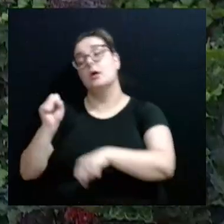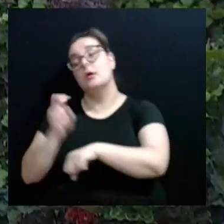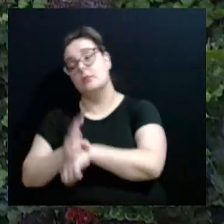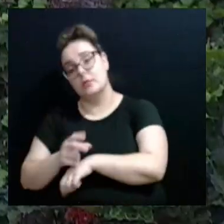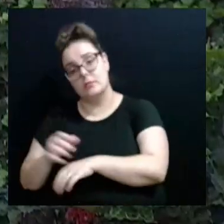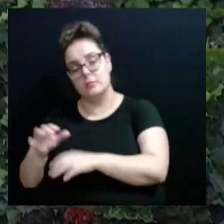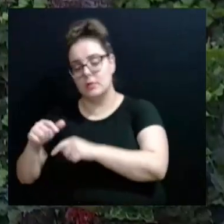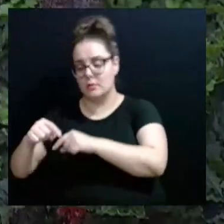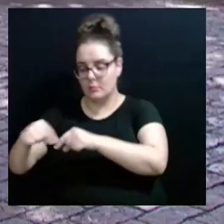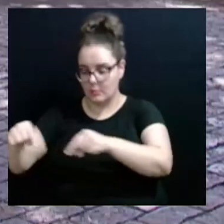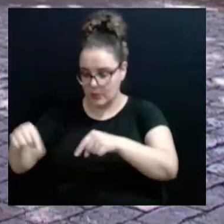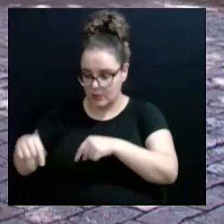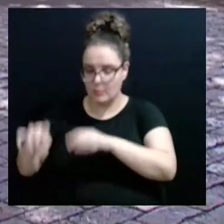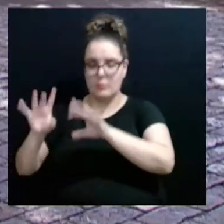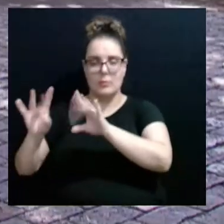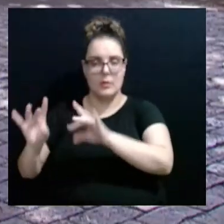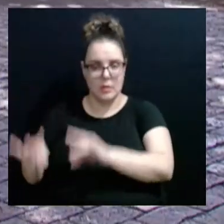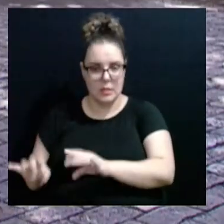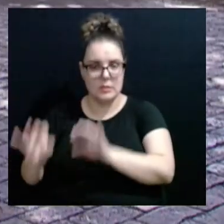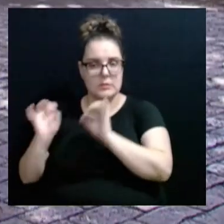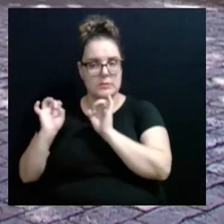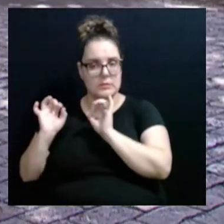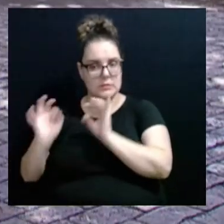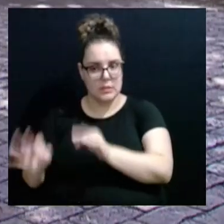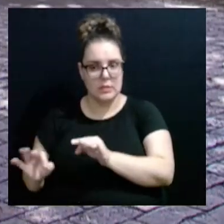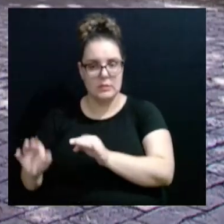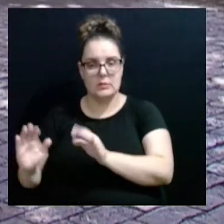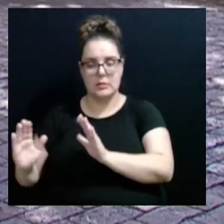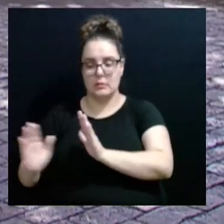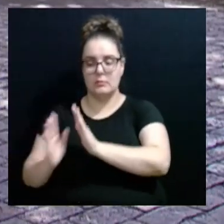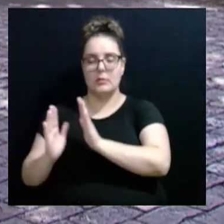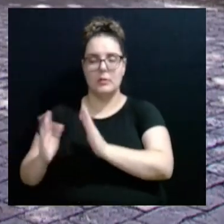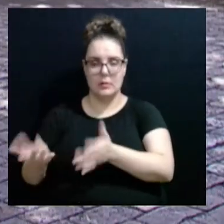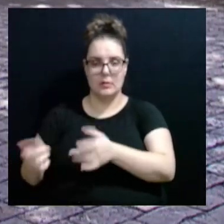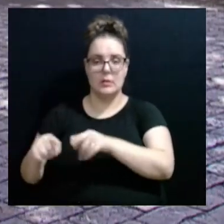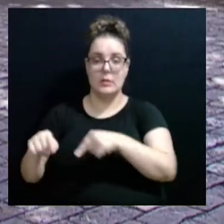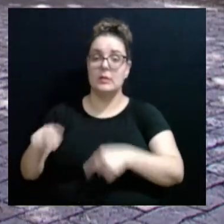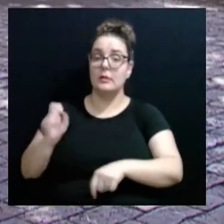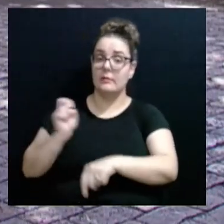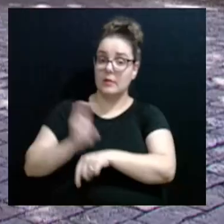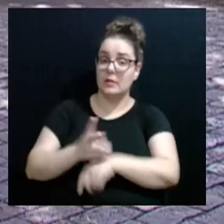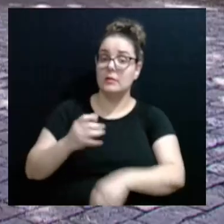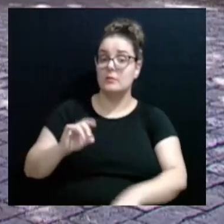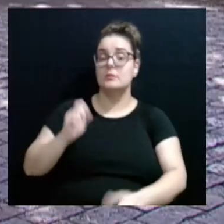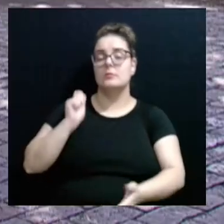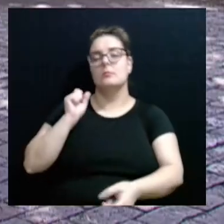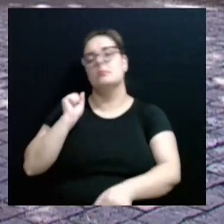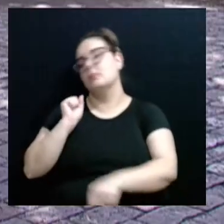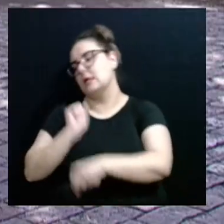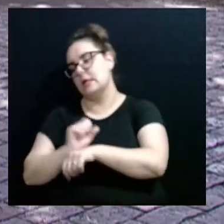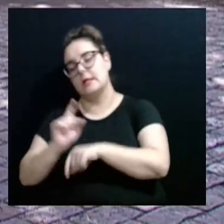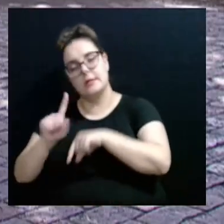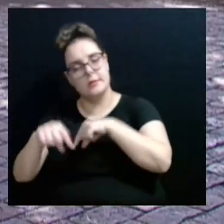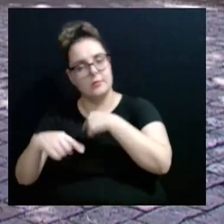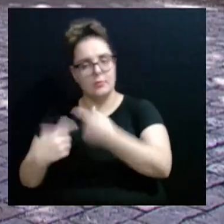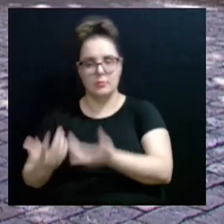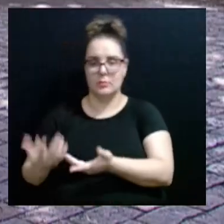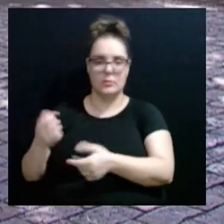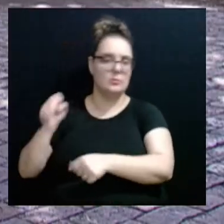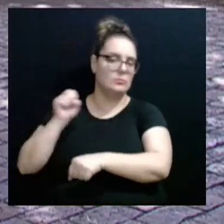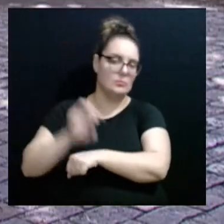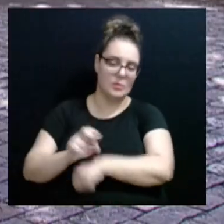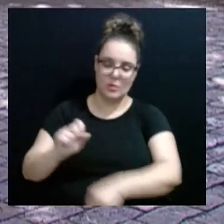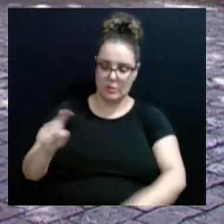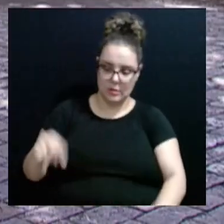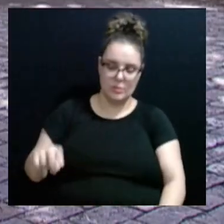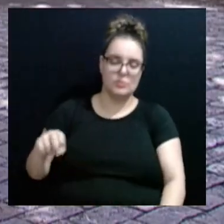marcadinhas, tem a placa bem na frente, né, da oferta das vagas. Então, se você parar em qualquer outra delas, qualquer outra opção de vaga, sem